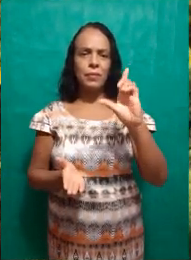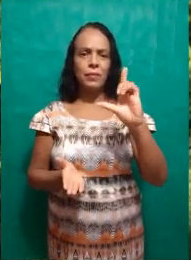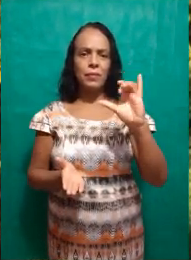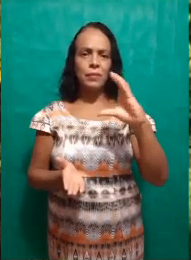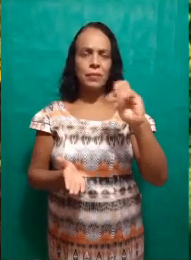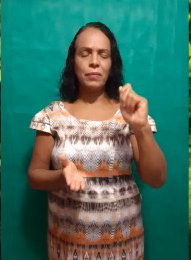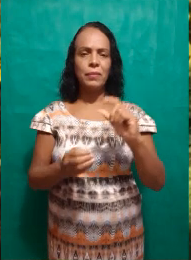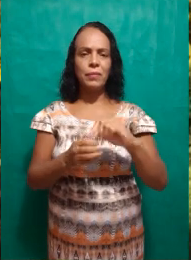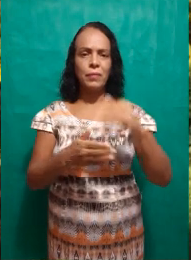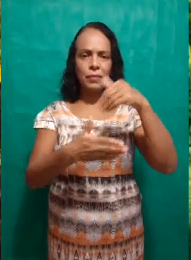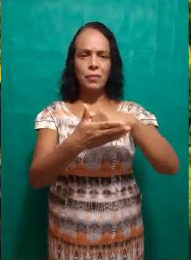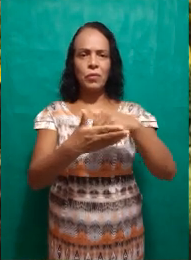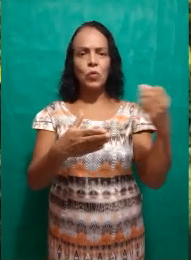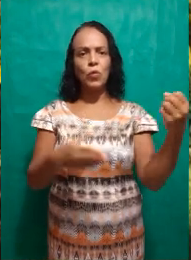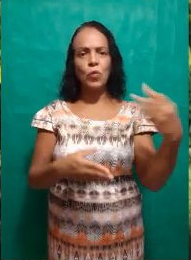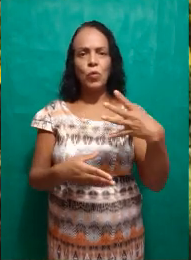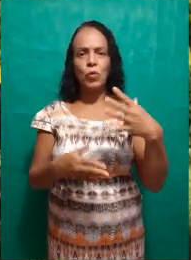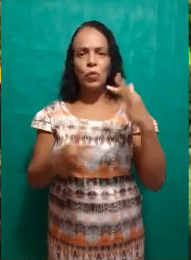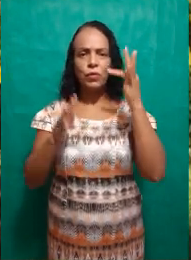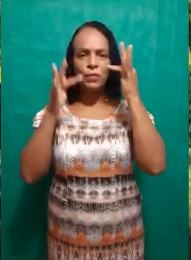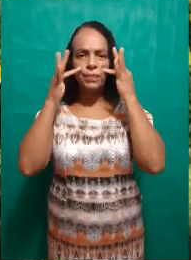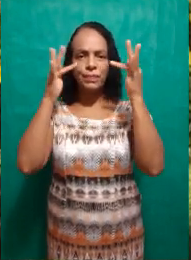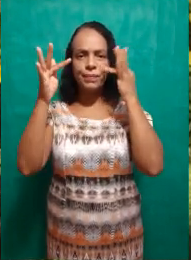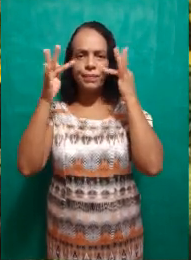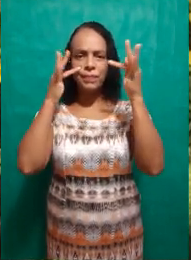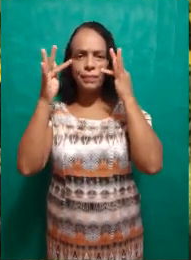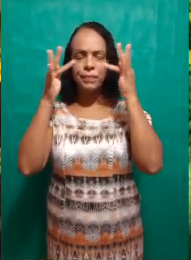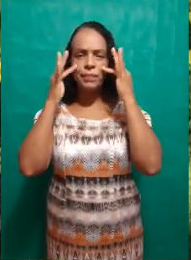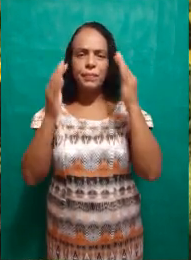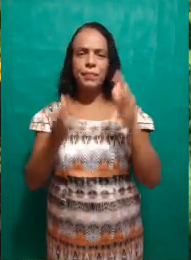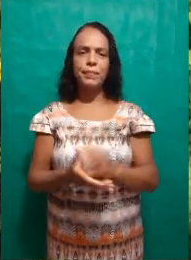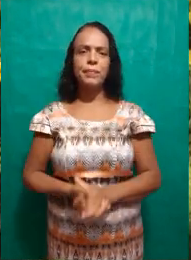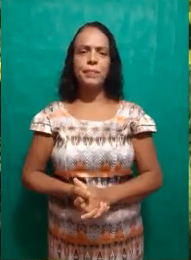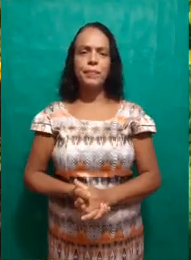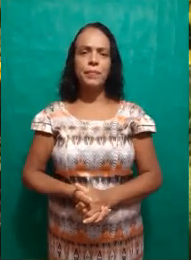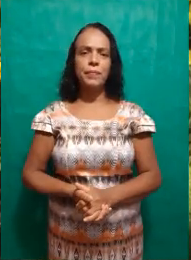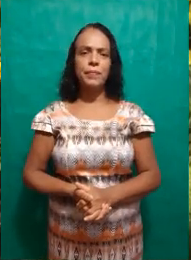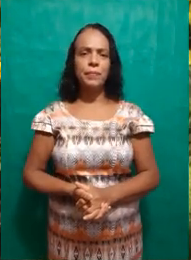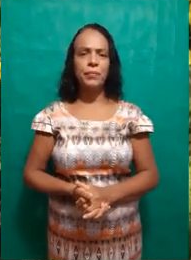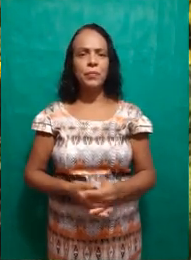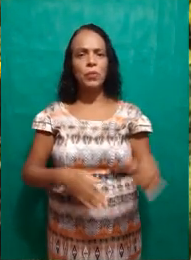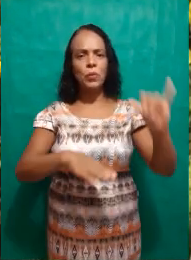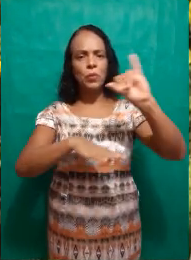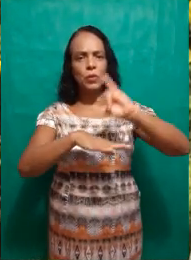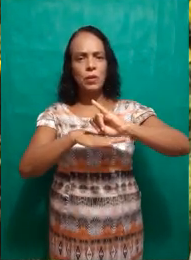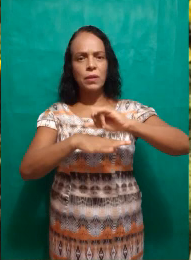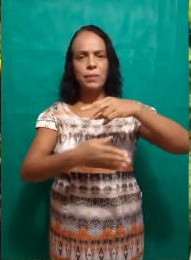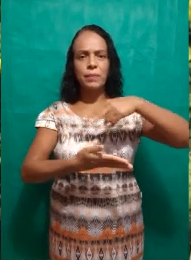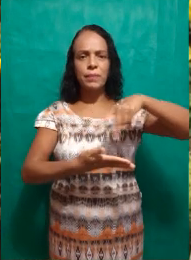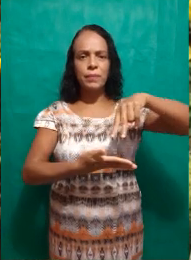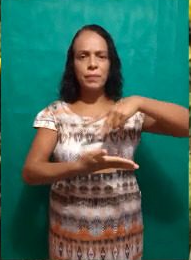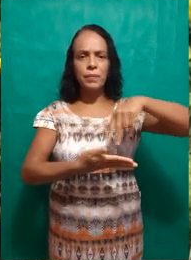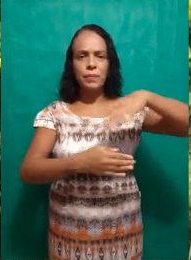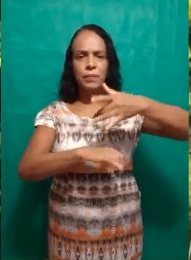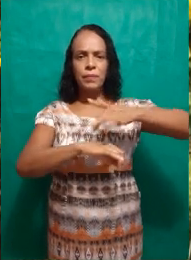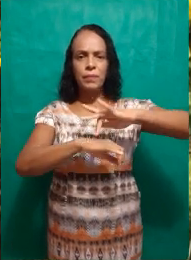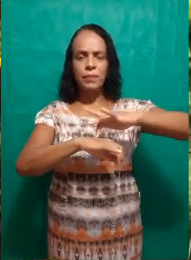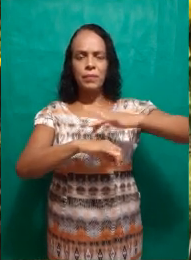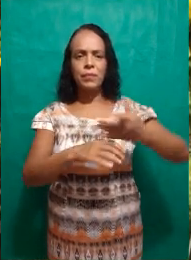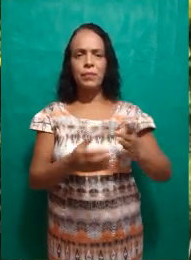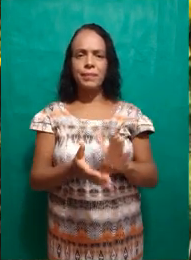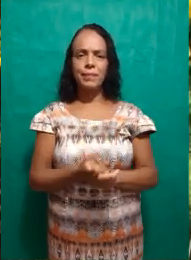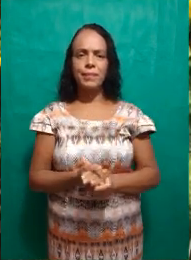do Novo Testamento. Daí então, com a implantação do baiado,